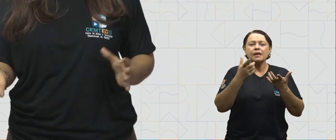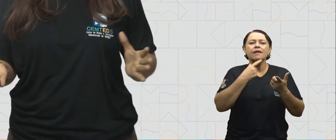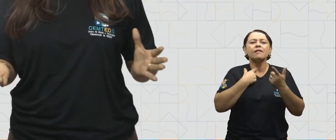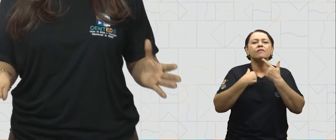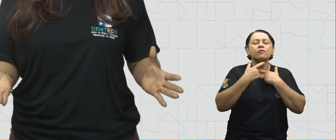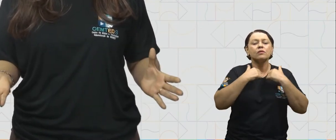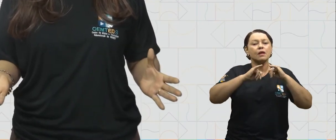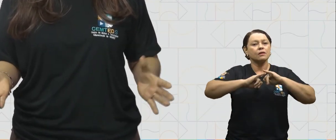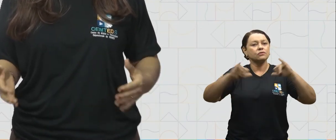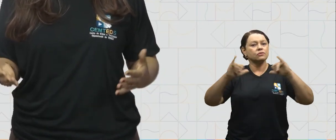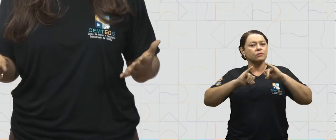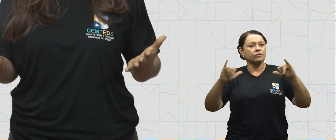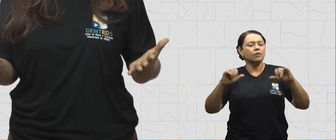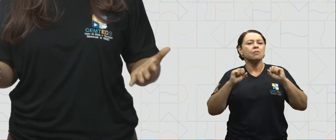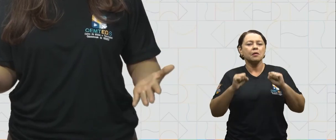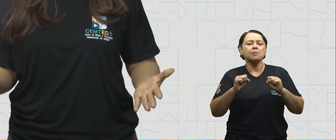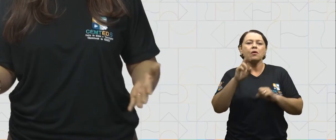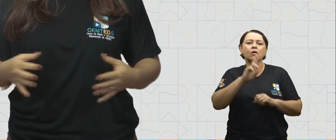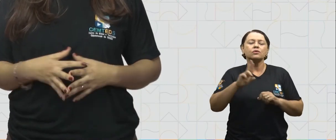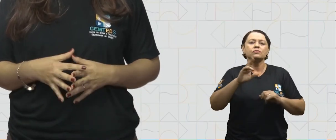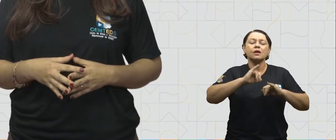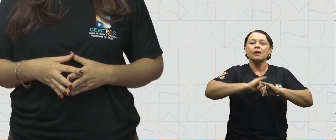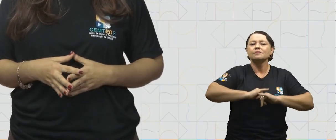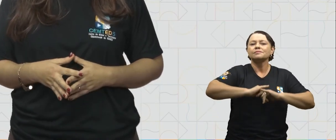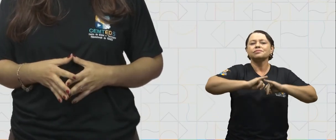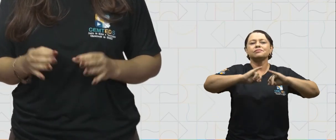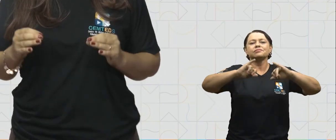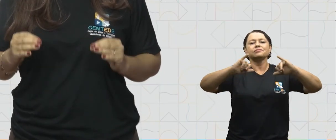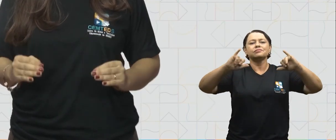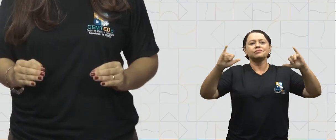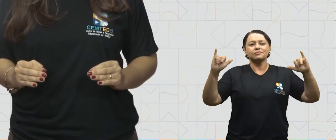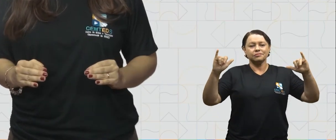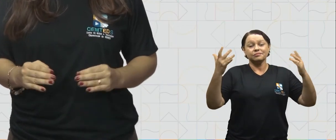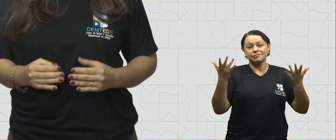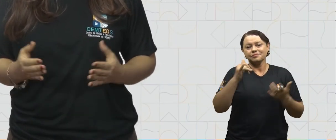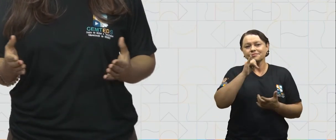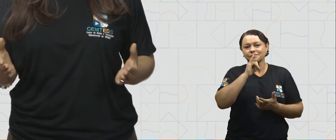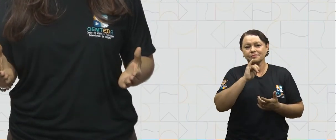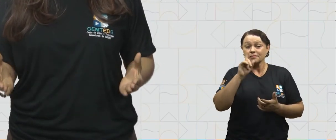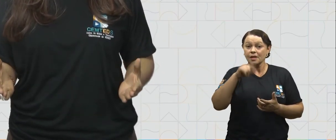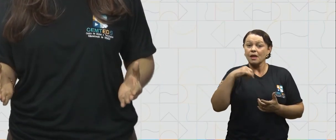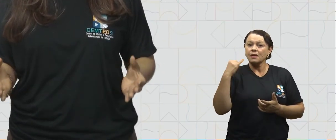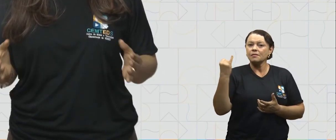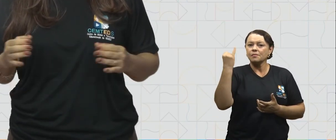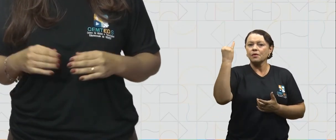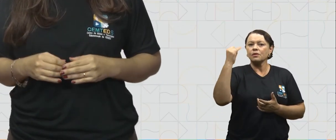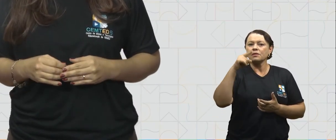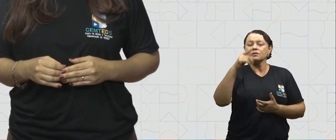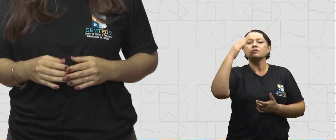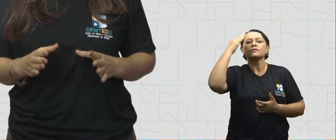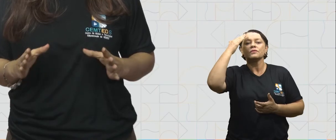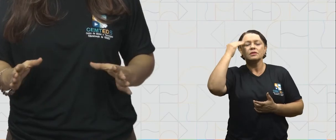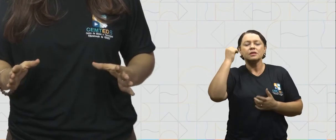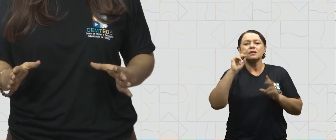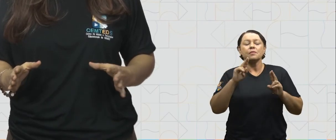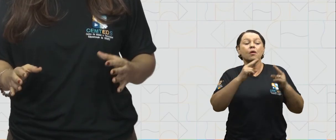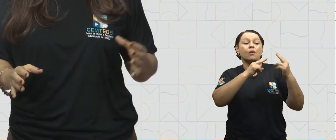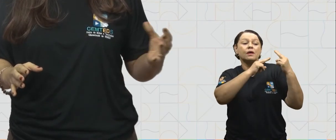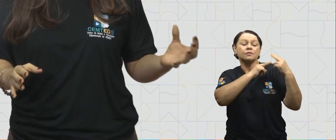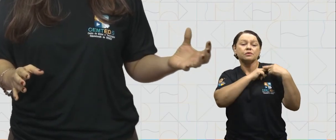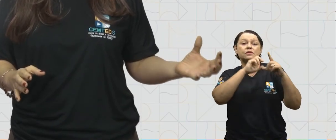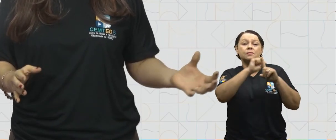informar, você pode usar notícias, por exemplo. É muito importante que você saiba a função